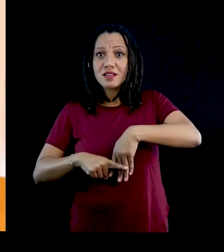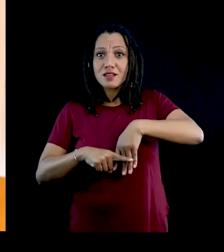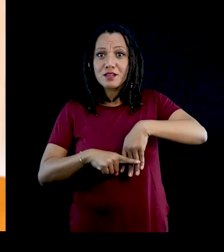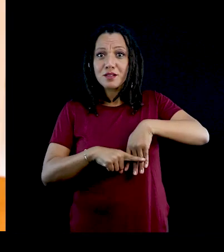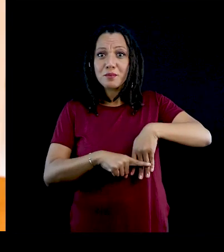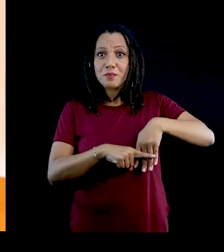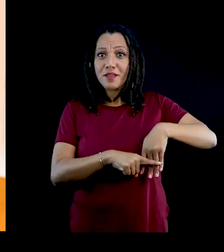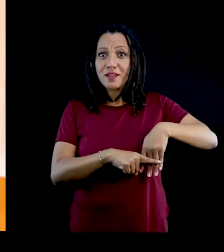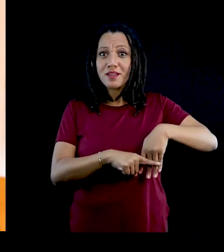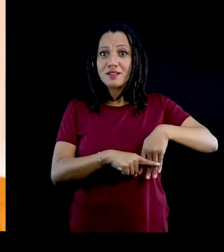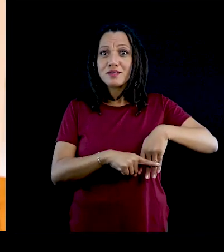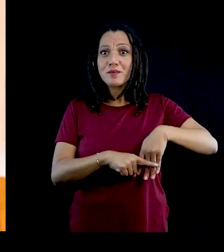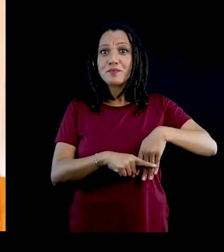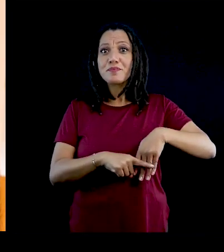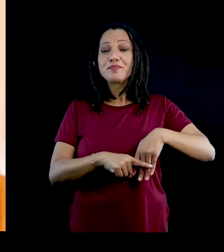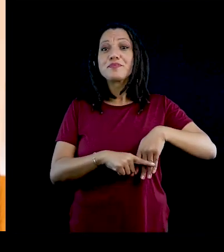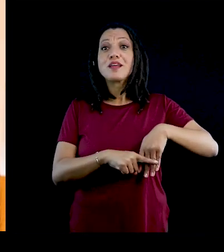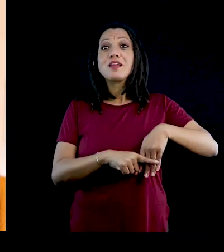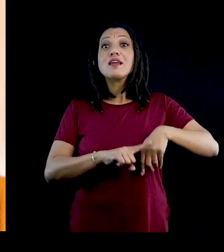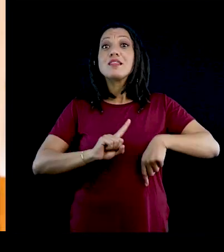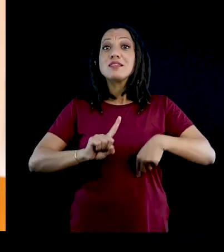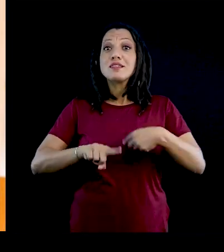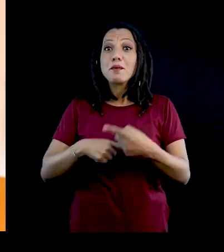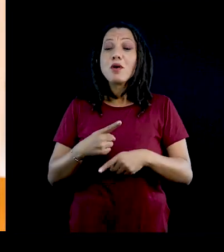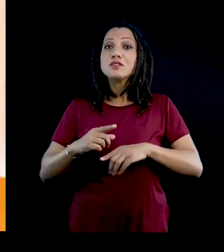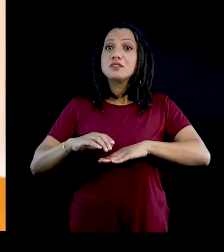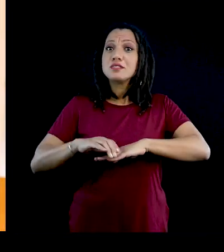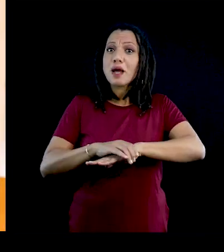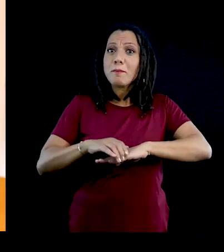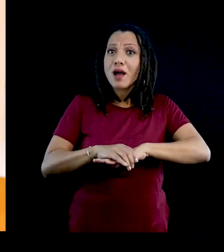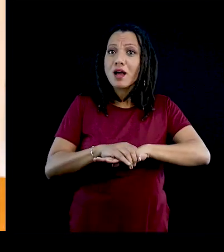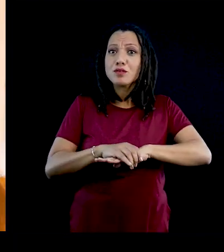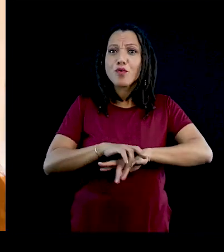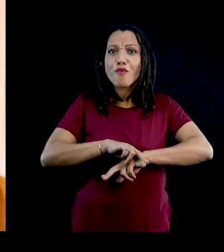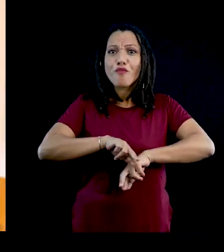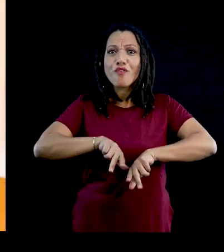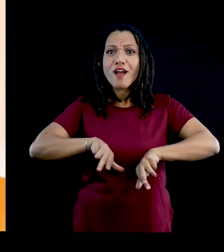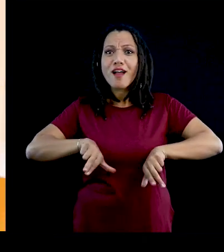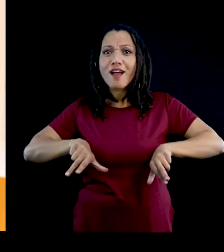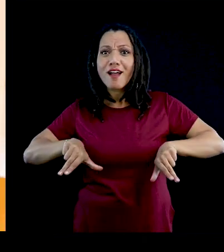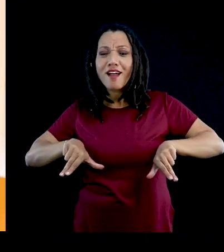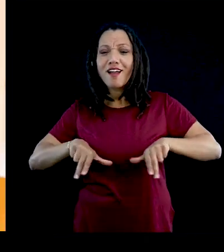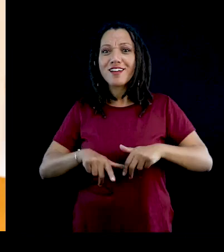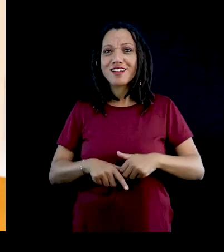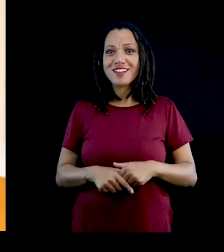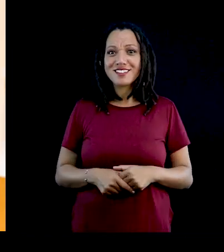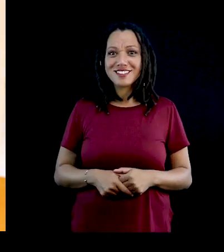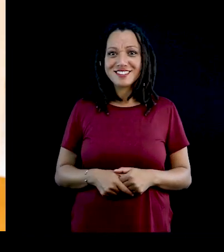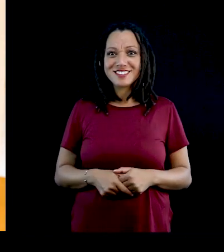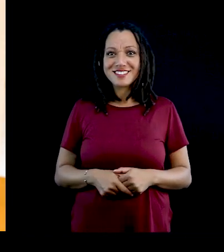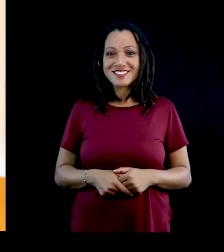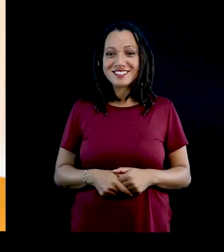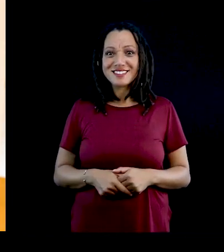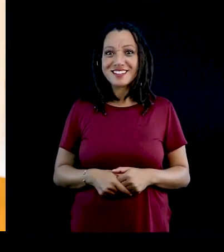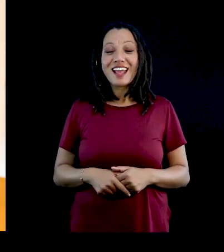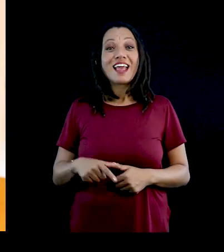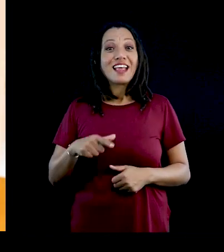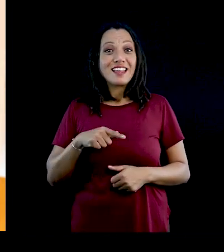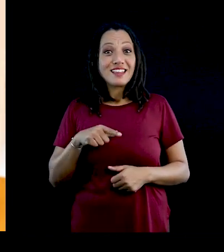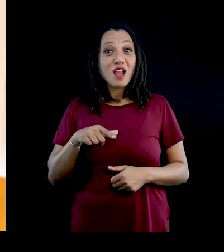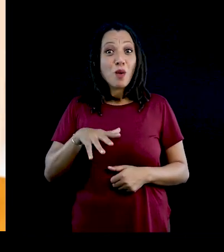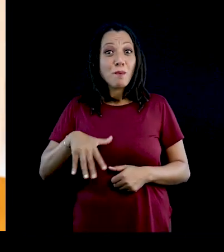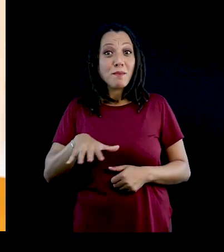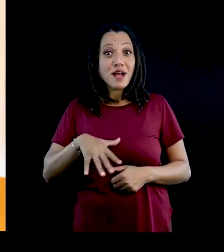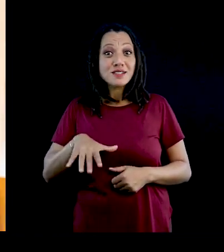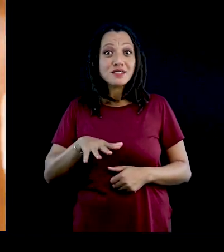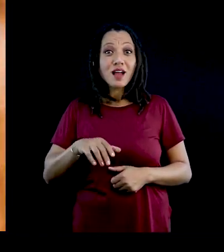olha só, tem vários sapatos da centopeia. Aqui tem uma sala de estar com